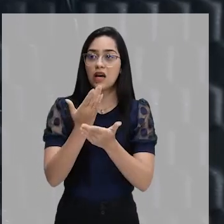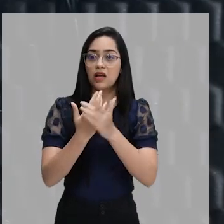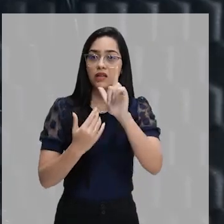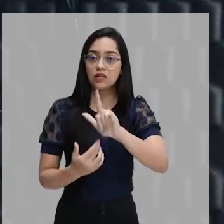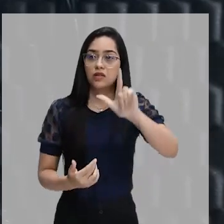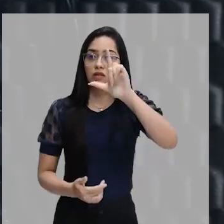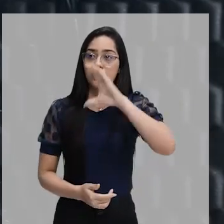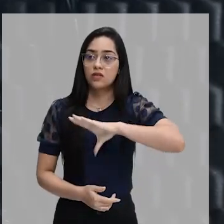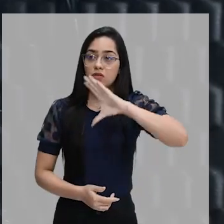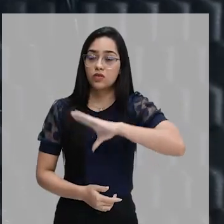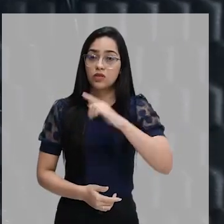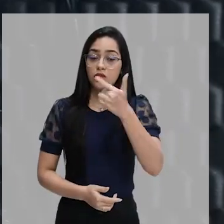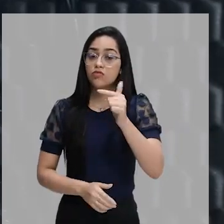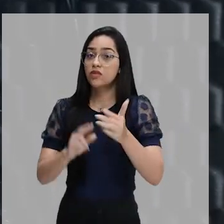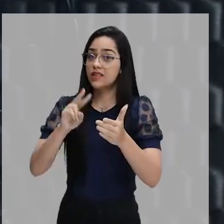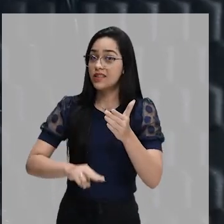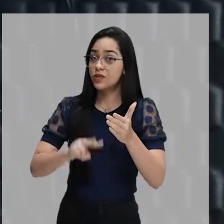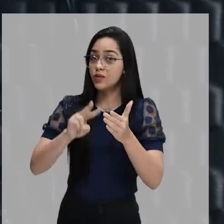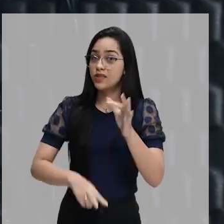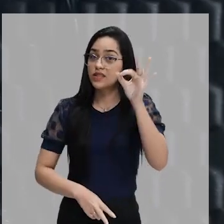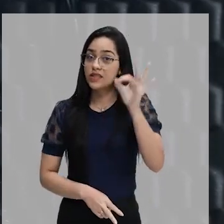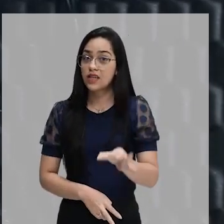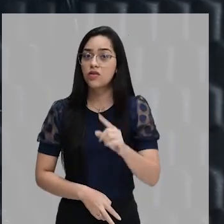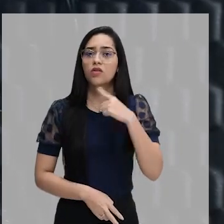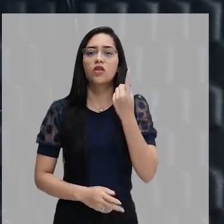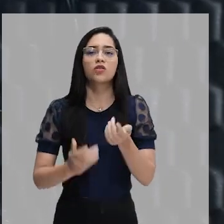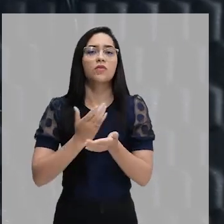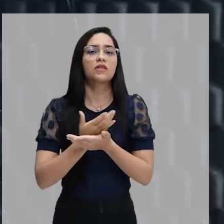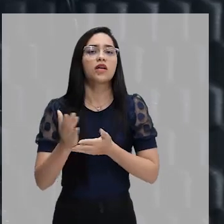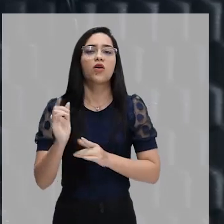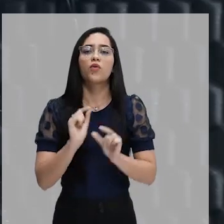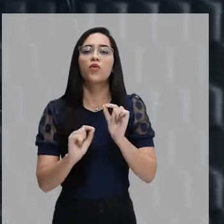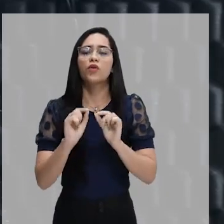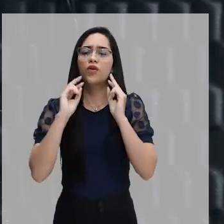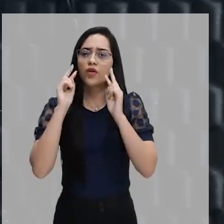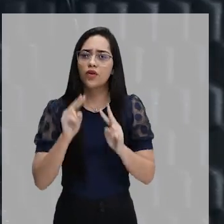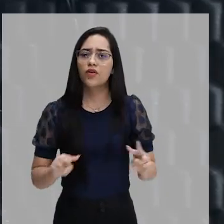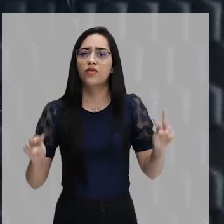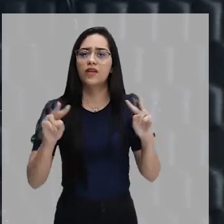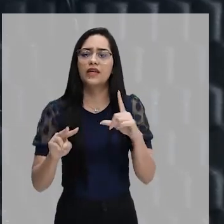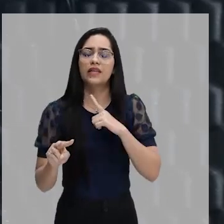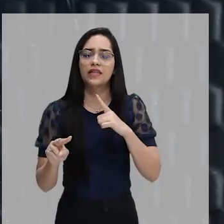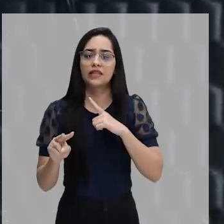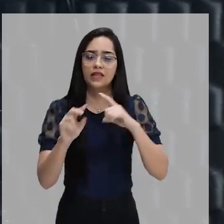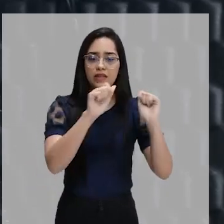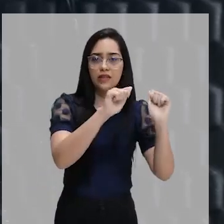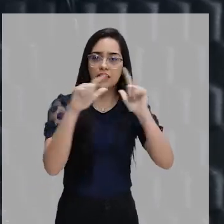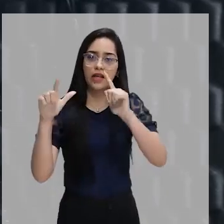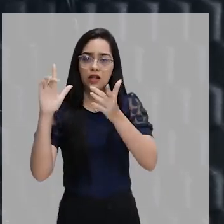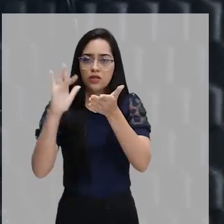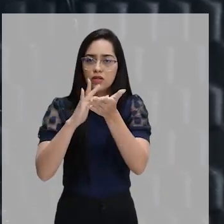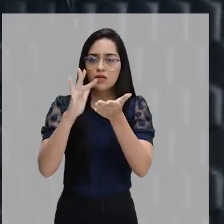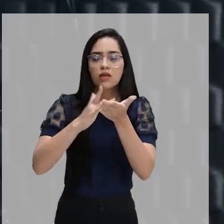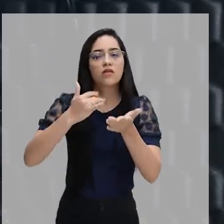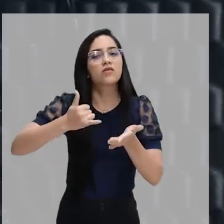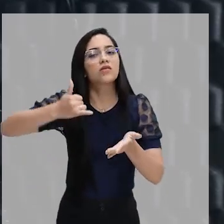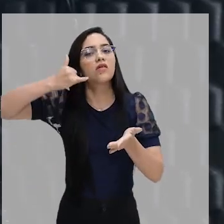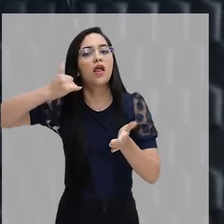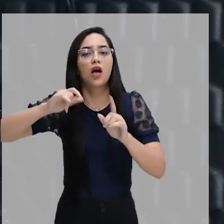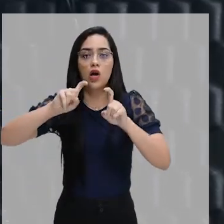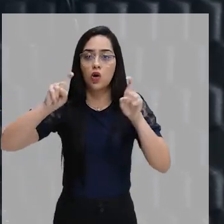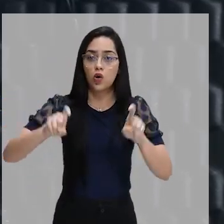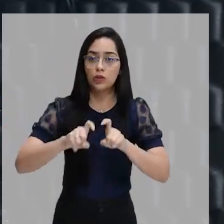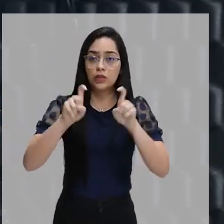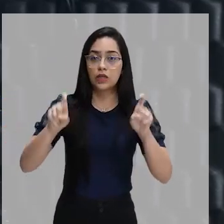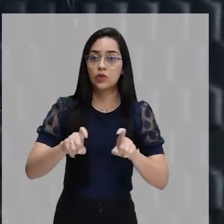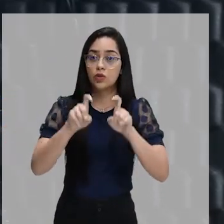língua portuguesa sem leitura, certo? Então vamos começar? Acompanhe aí na tela do seu smartphone, na tela do seu